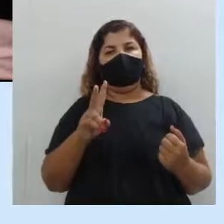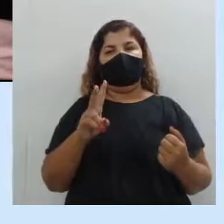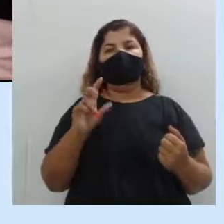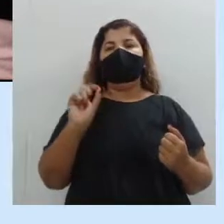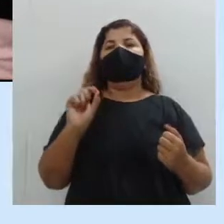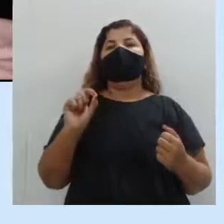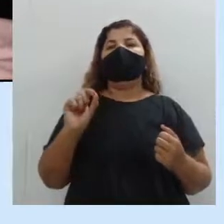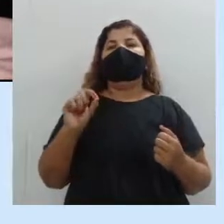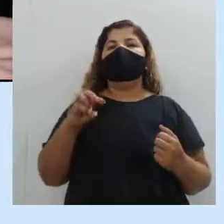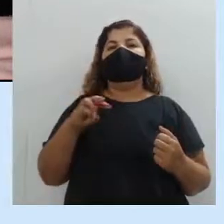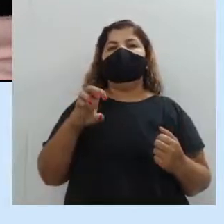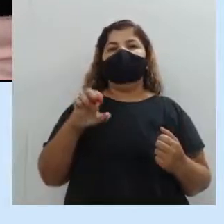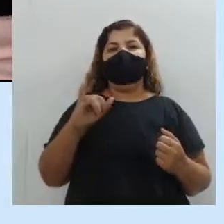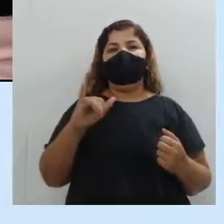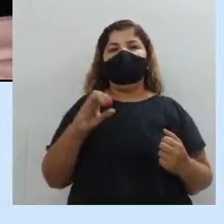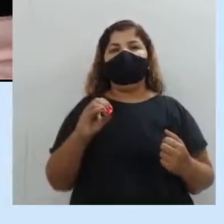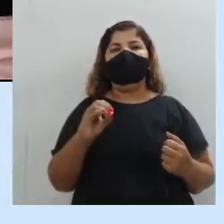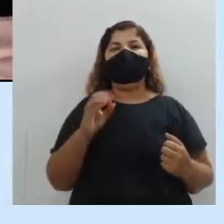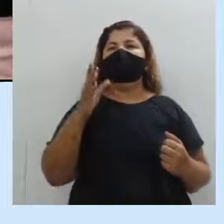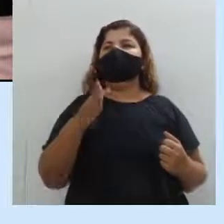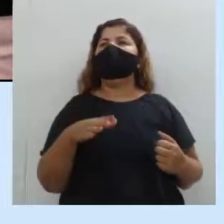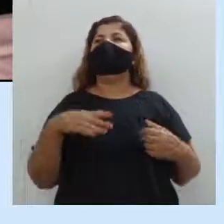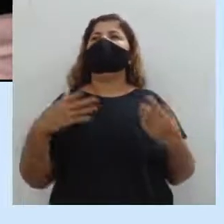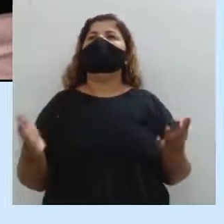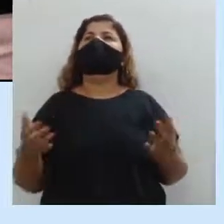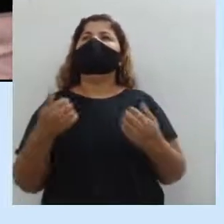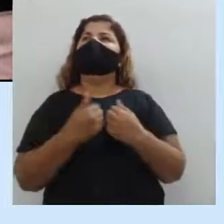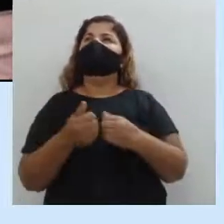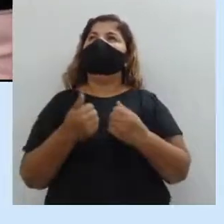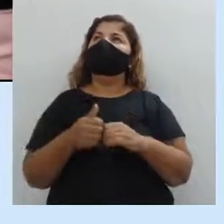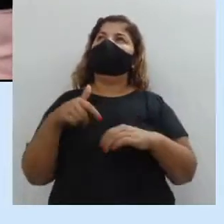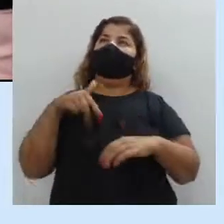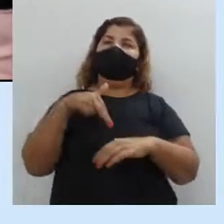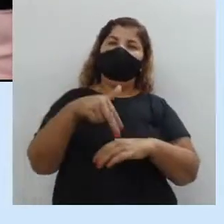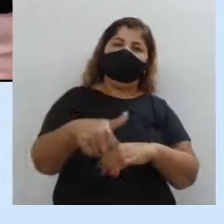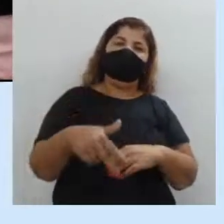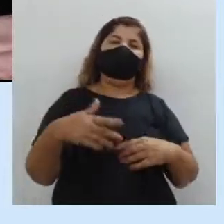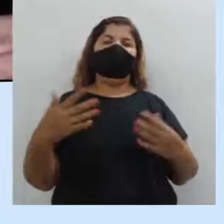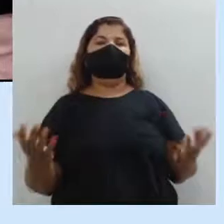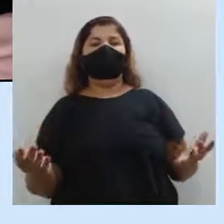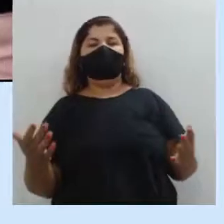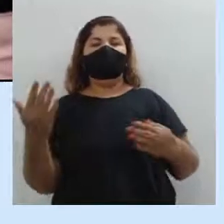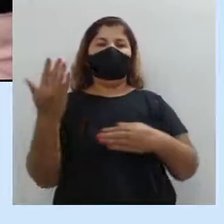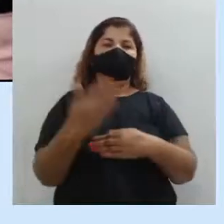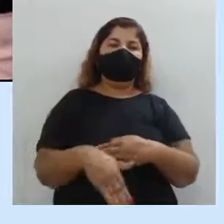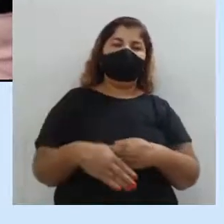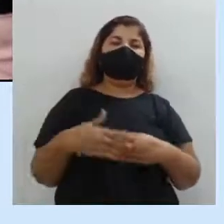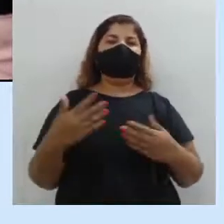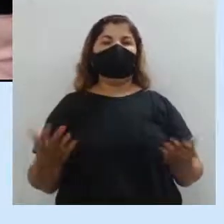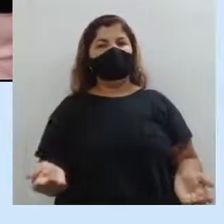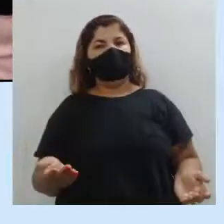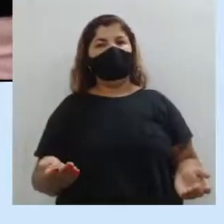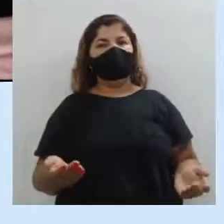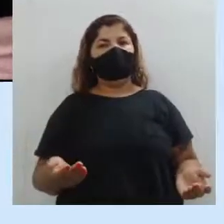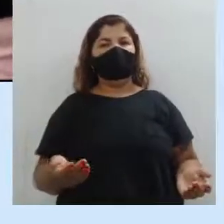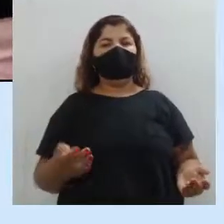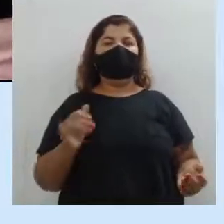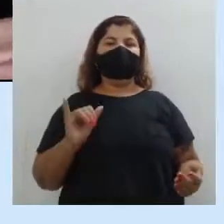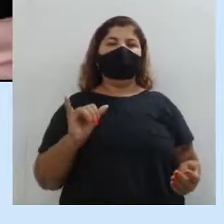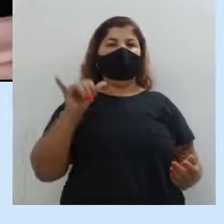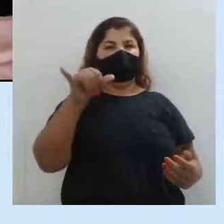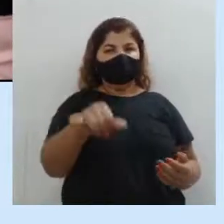meio. De ônibus, a pé, de táxi, de